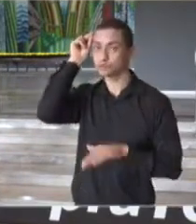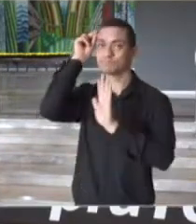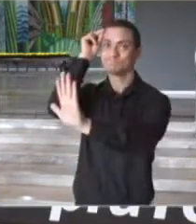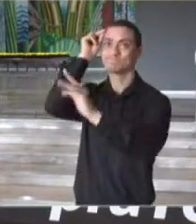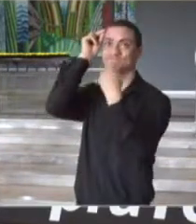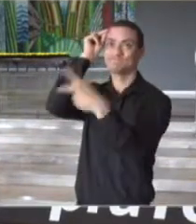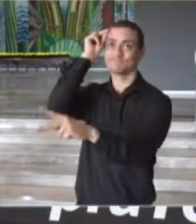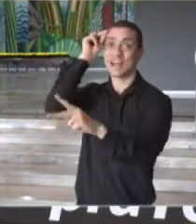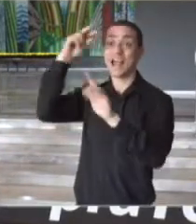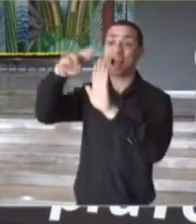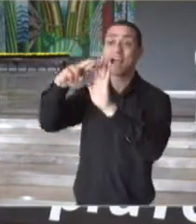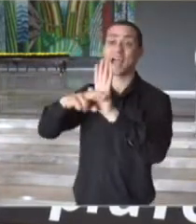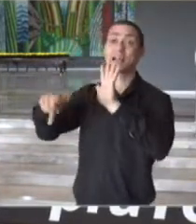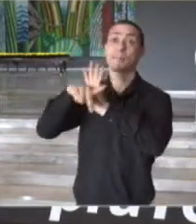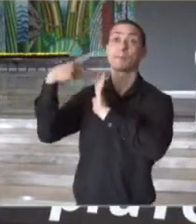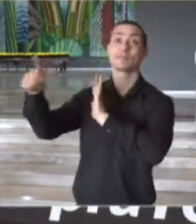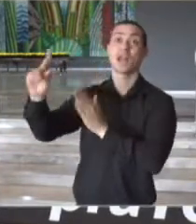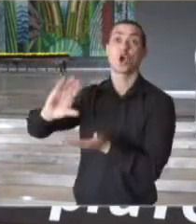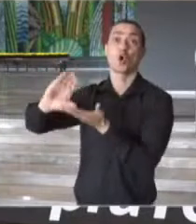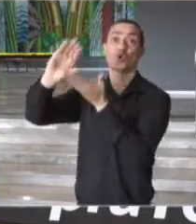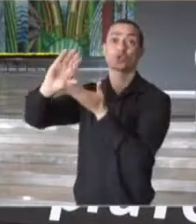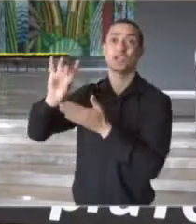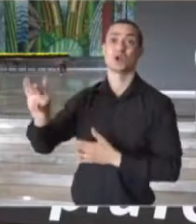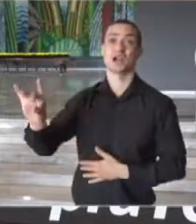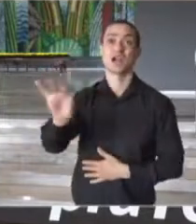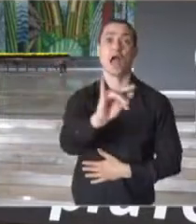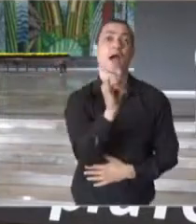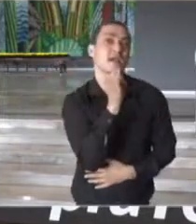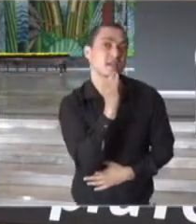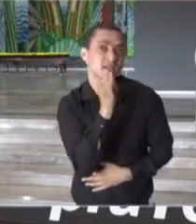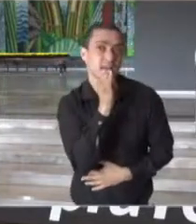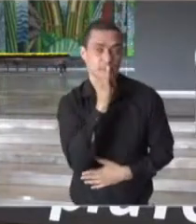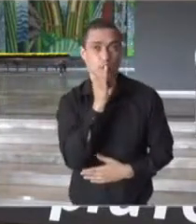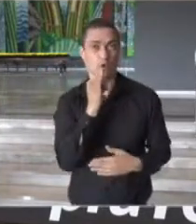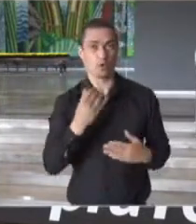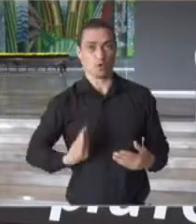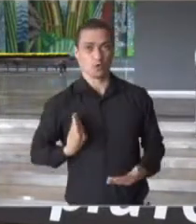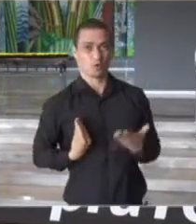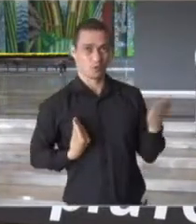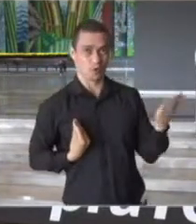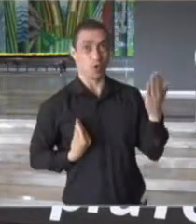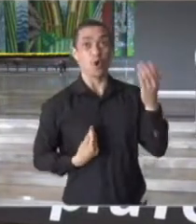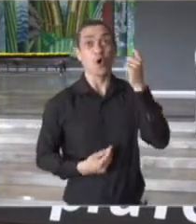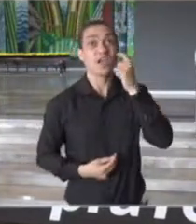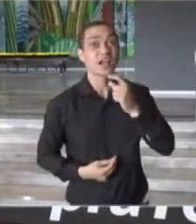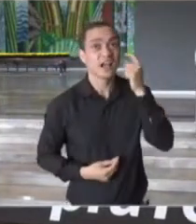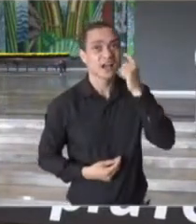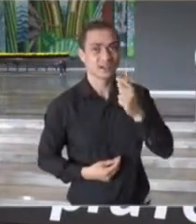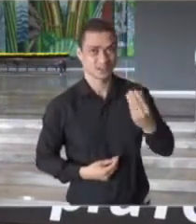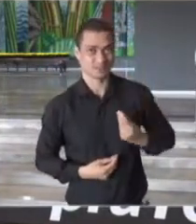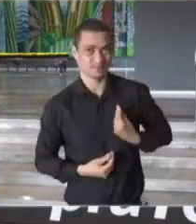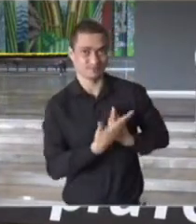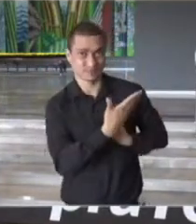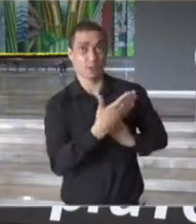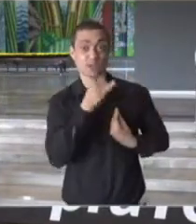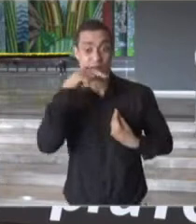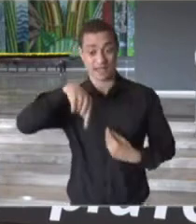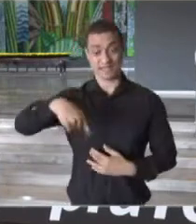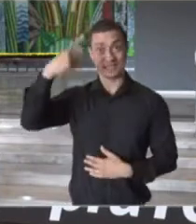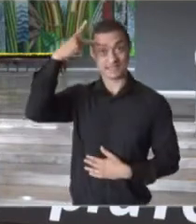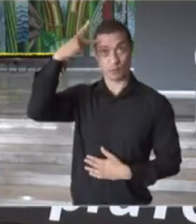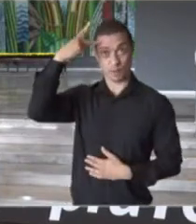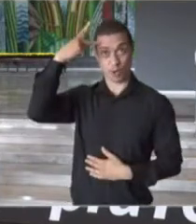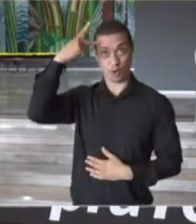a regra de cada conselho. Vou dar um exemplo, aproveitando e cumprimentando o prefeito Ricardo Nunes. A cidade de São Paulo tem uma